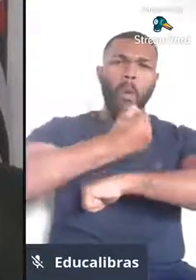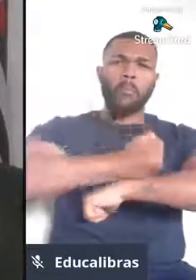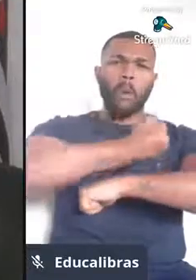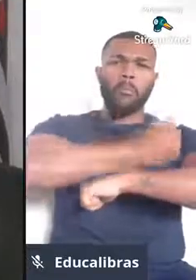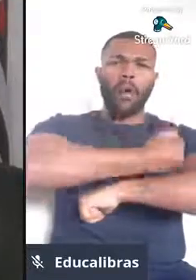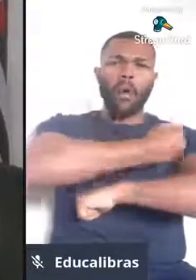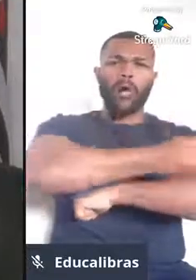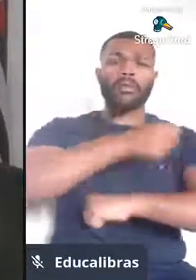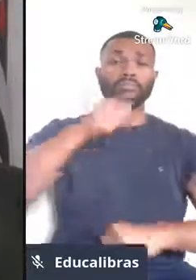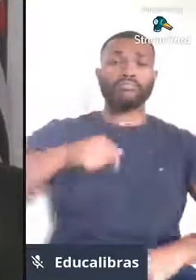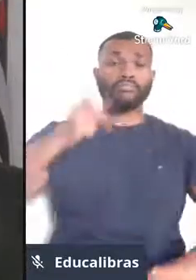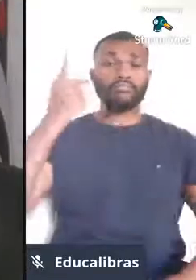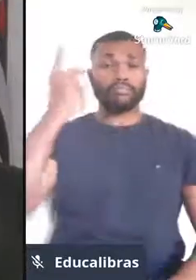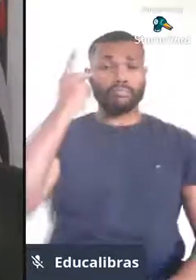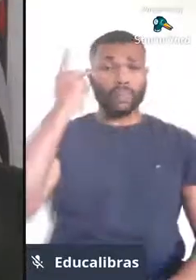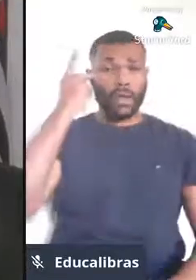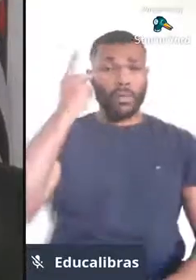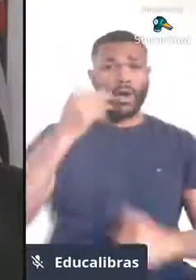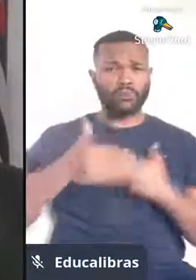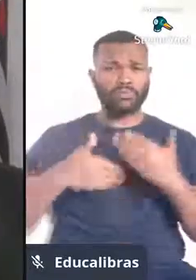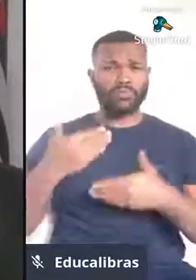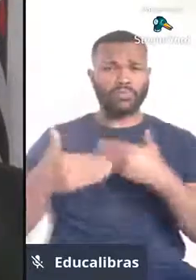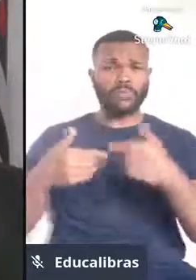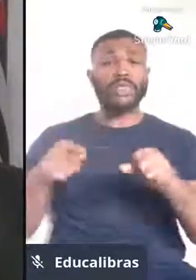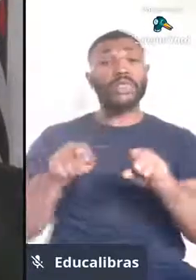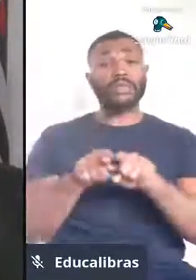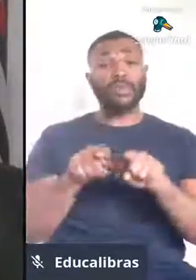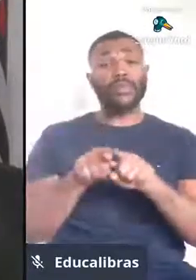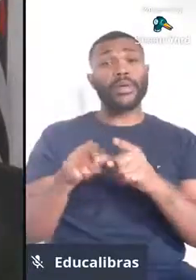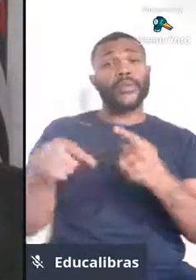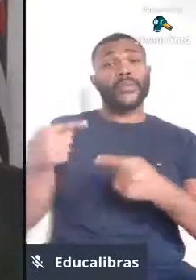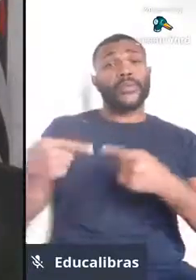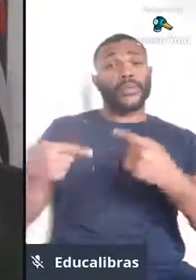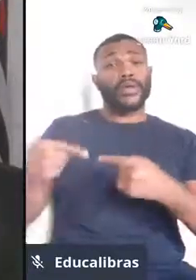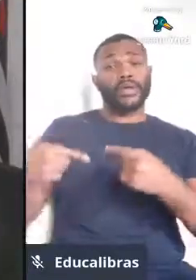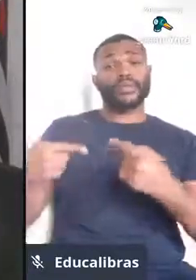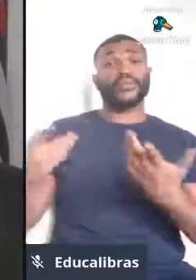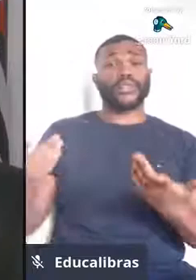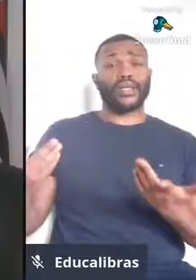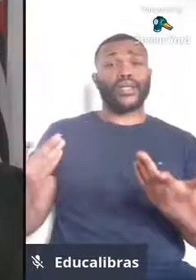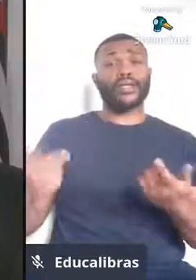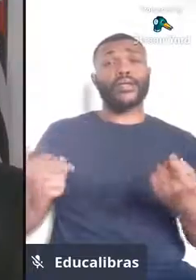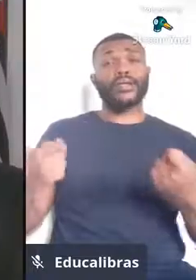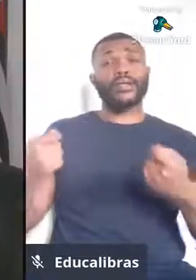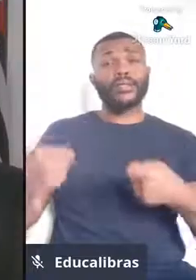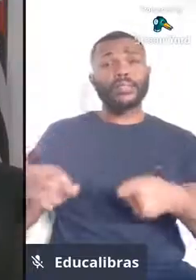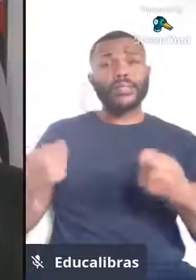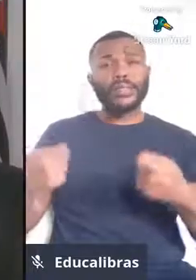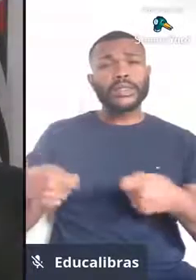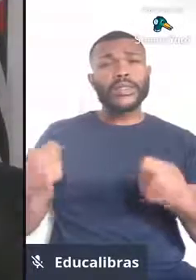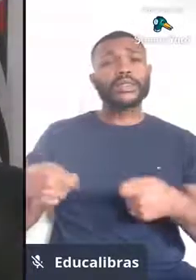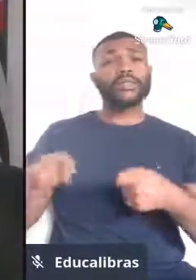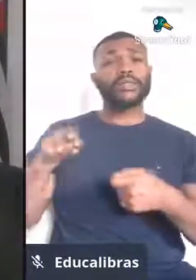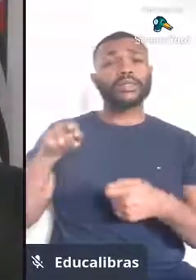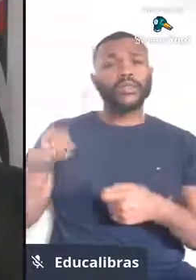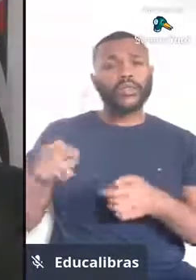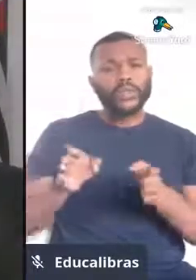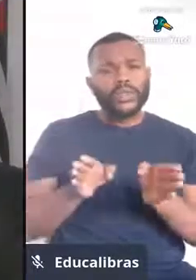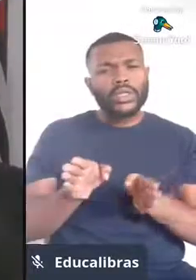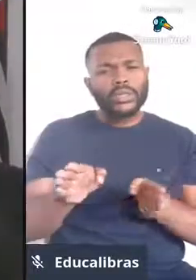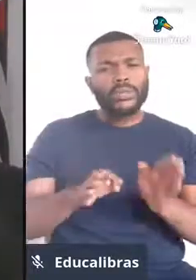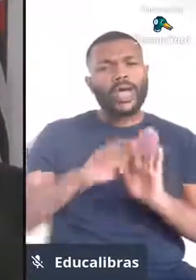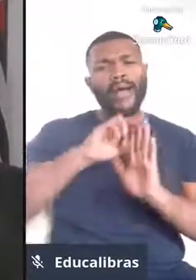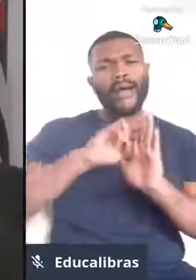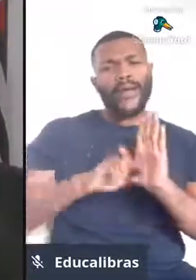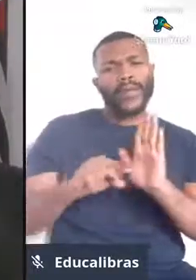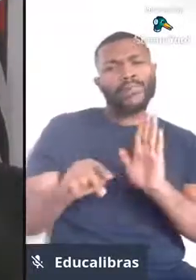mas a questão é política ainda, é transformar assim, a dimensão política da acessibilidade. Quando todo